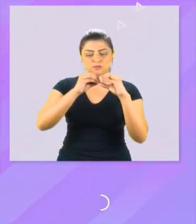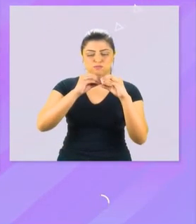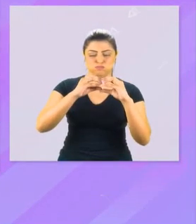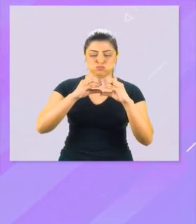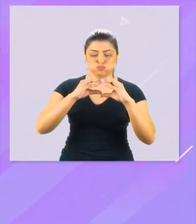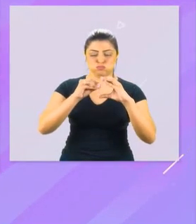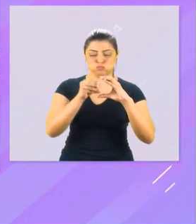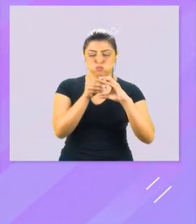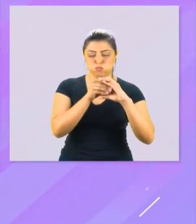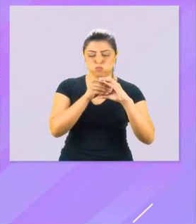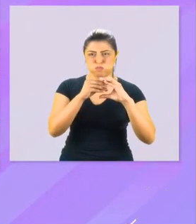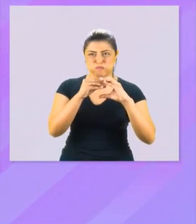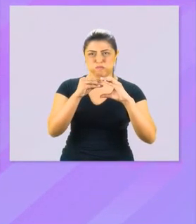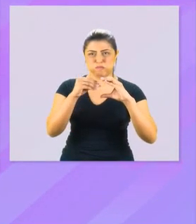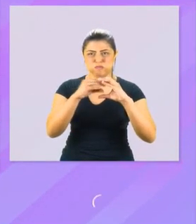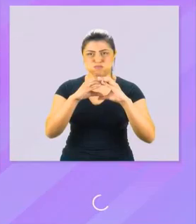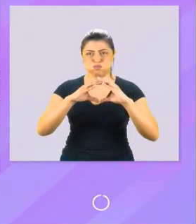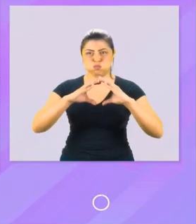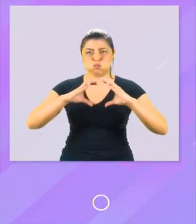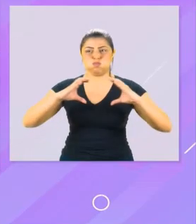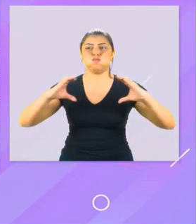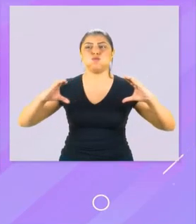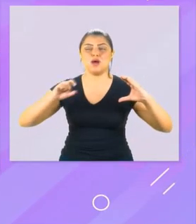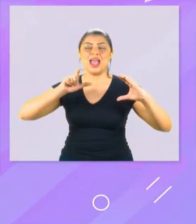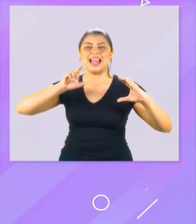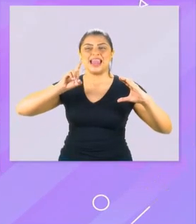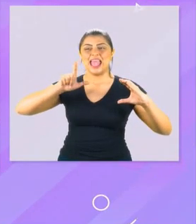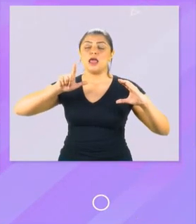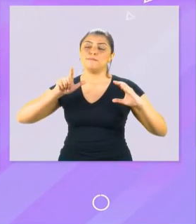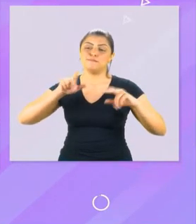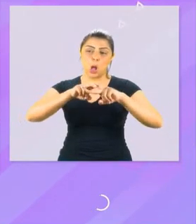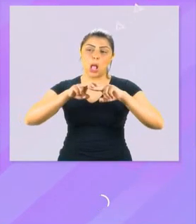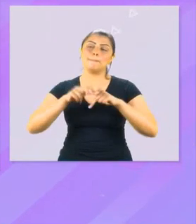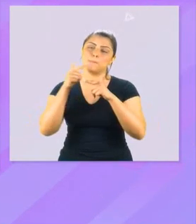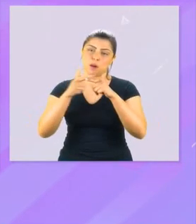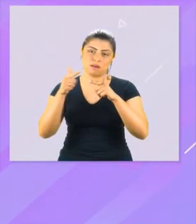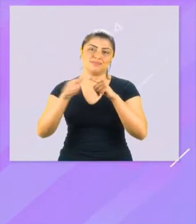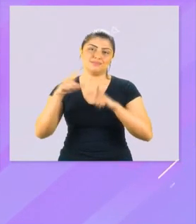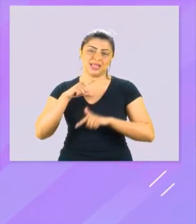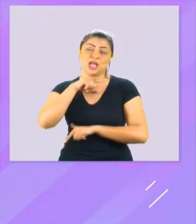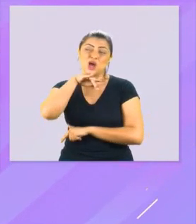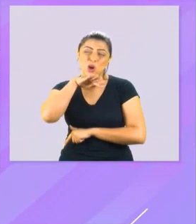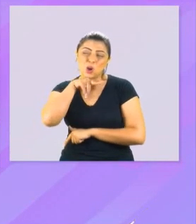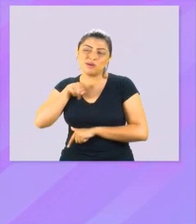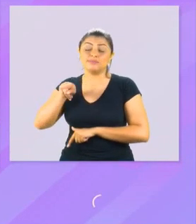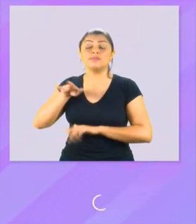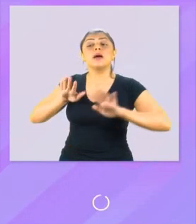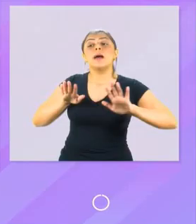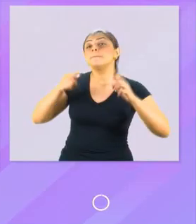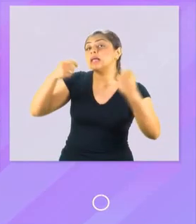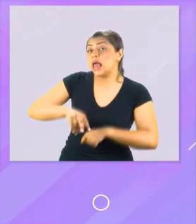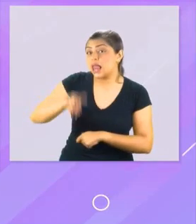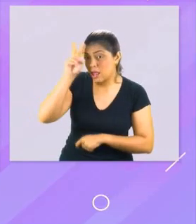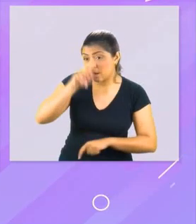um excesso, começou então com um excesso de colesterol e do LDL, por isso que ele é considerado o